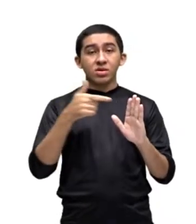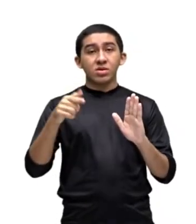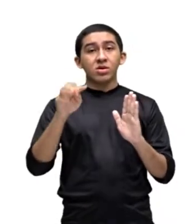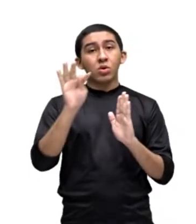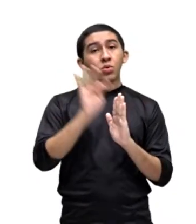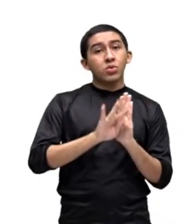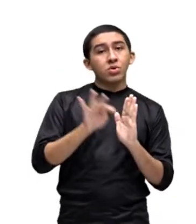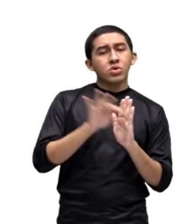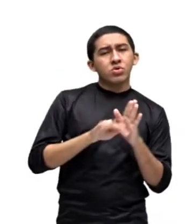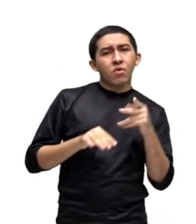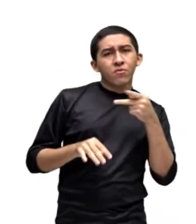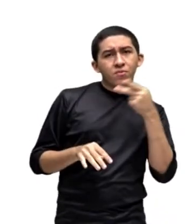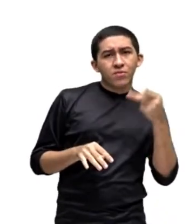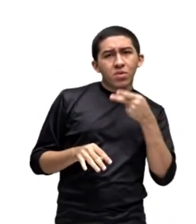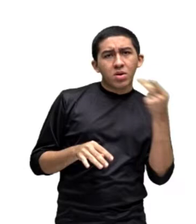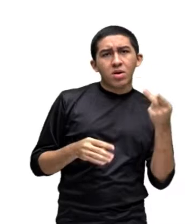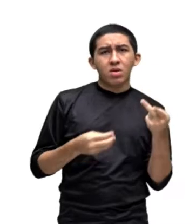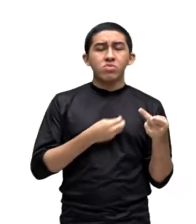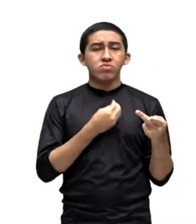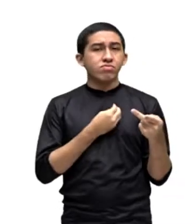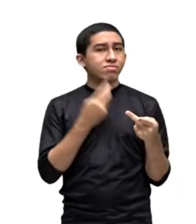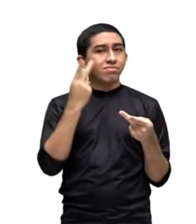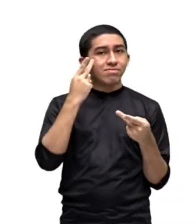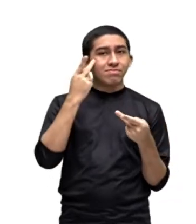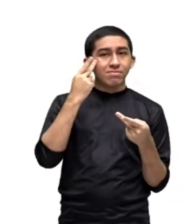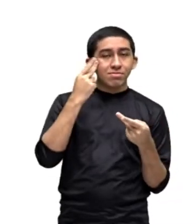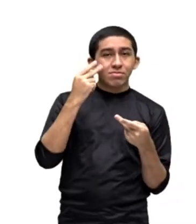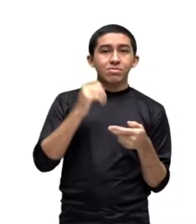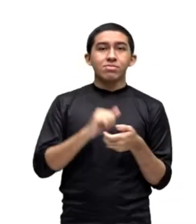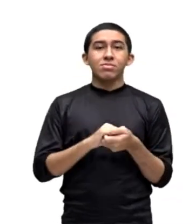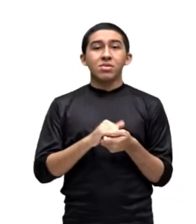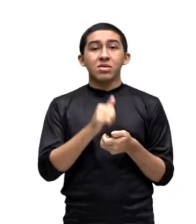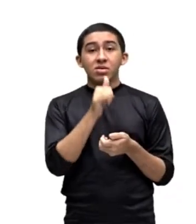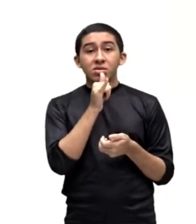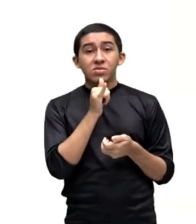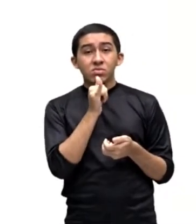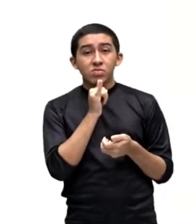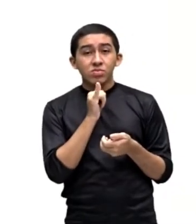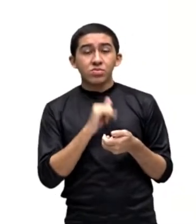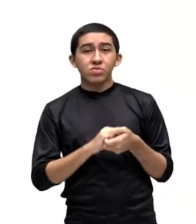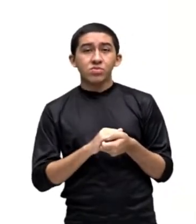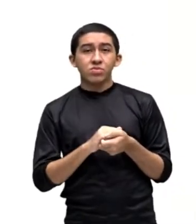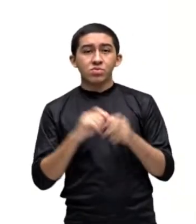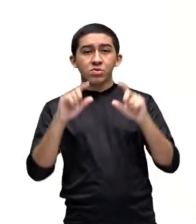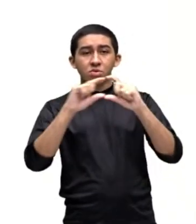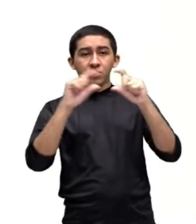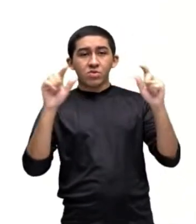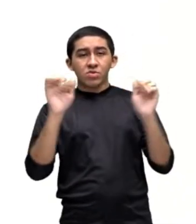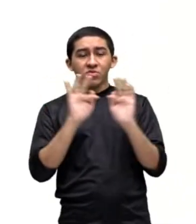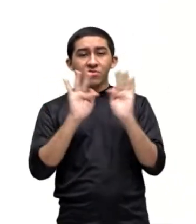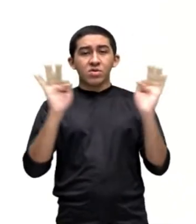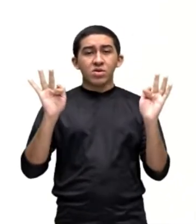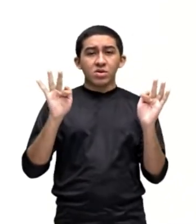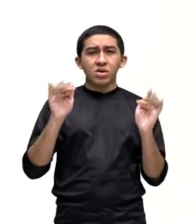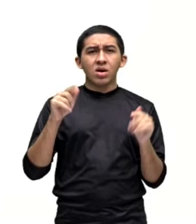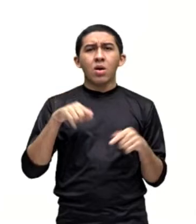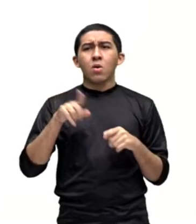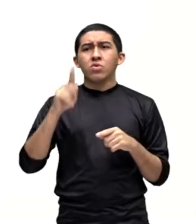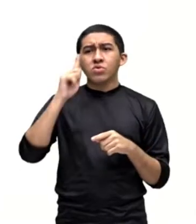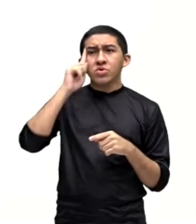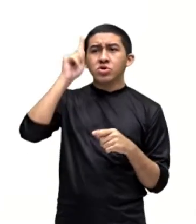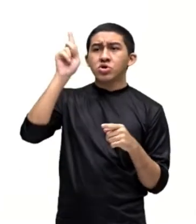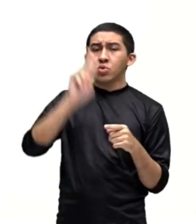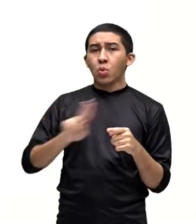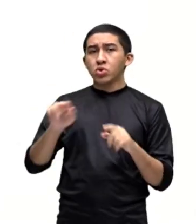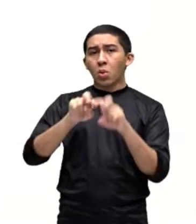nosso cotidiano, que a gente observa aí, né? Quando alguém diz, quem foi o inteligente que usou o computador e apagou tudo que